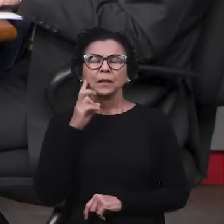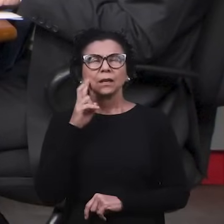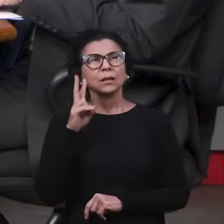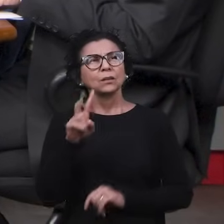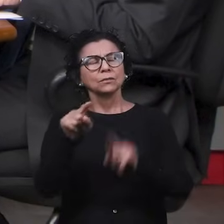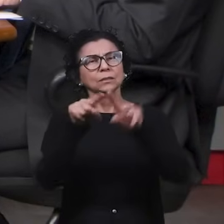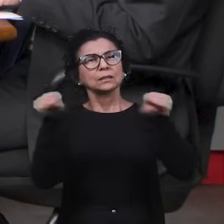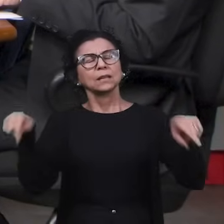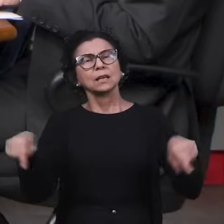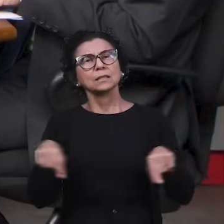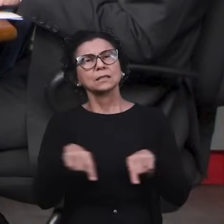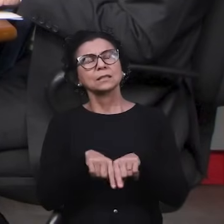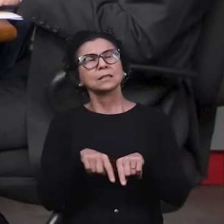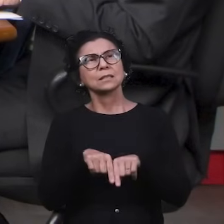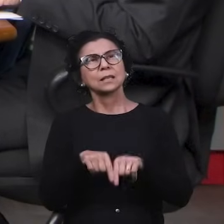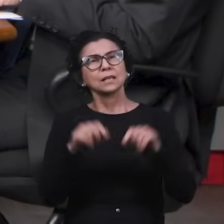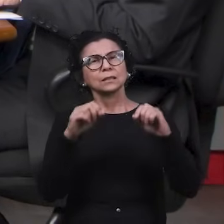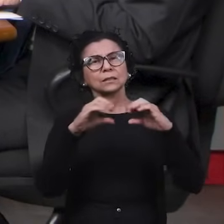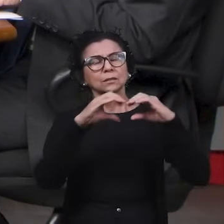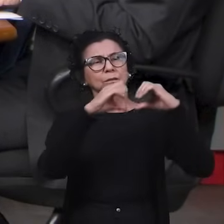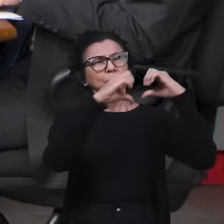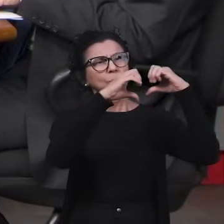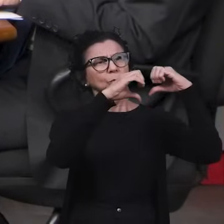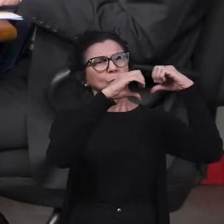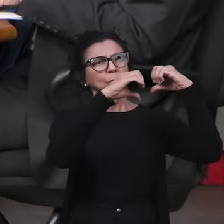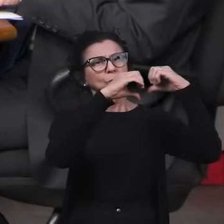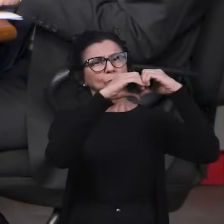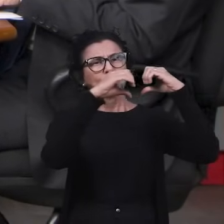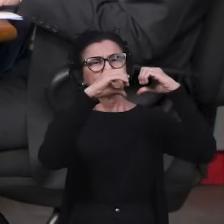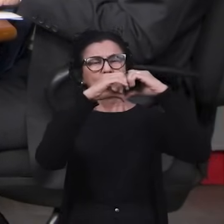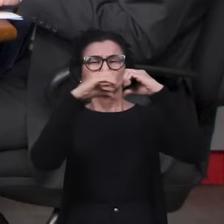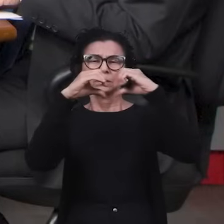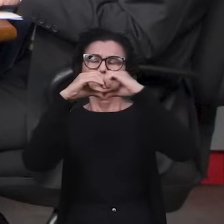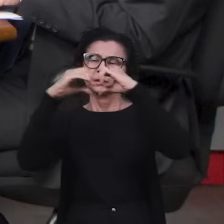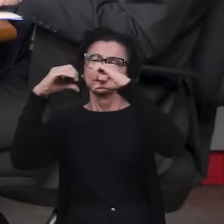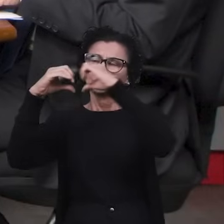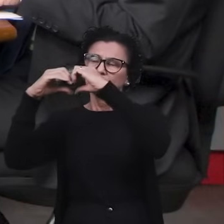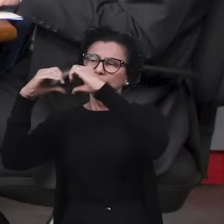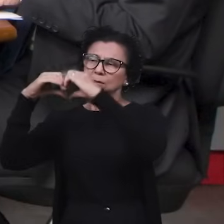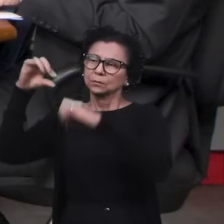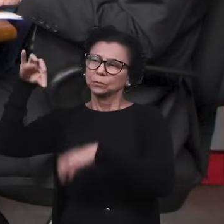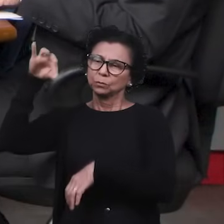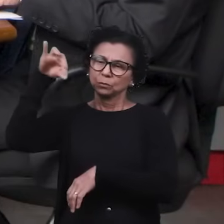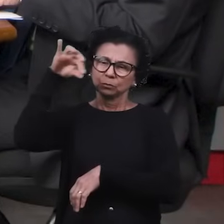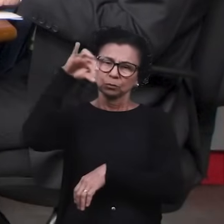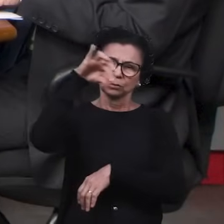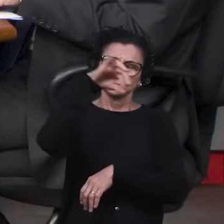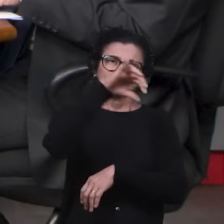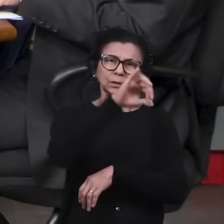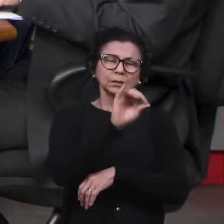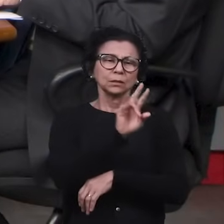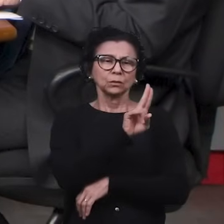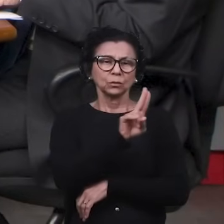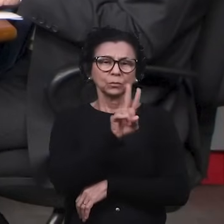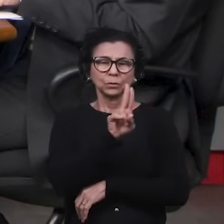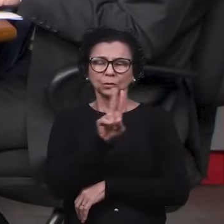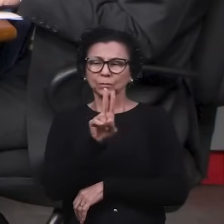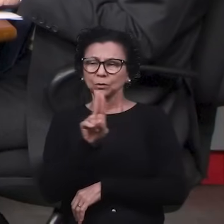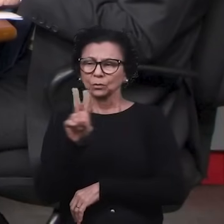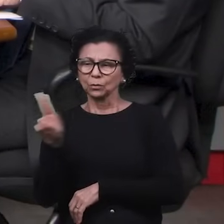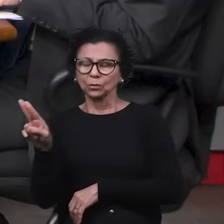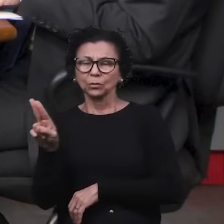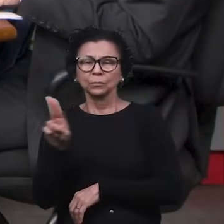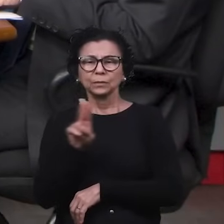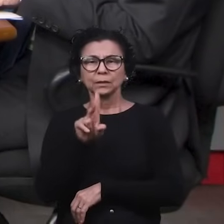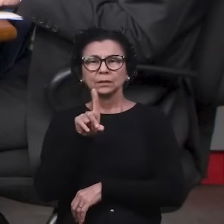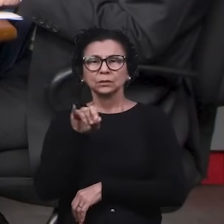parede uma série de coraçõezinhos, entendeu? Coraçõezinhos. E ali no coraçãozinho o nome da criança e a